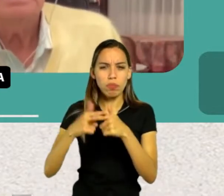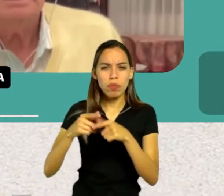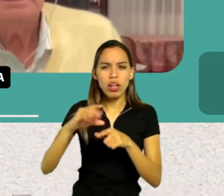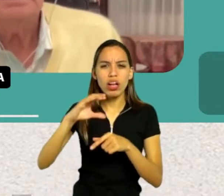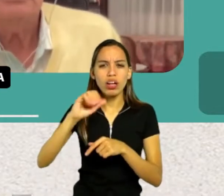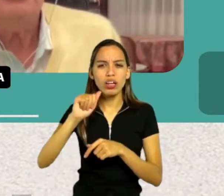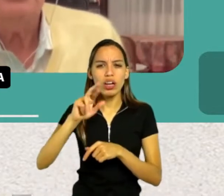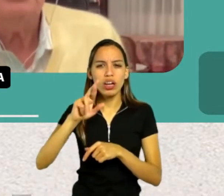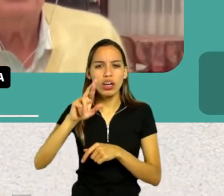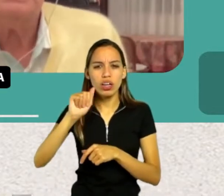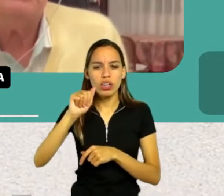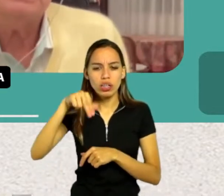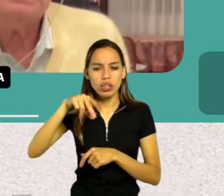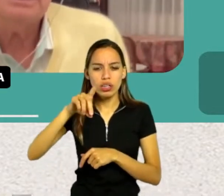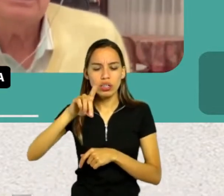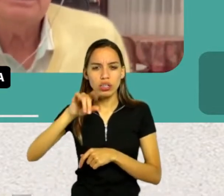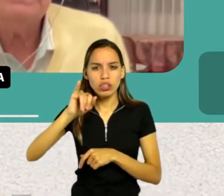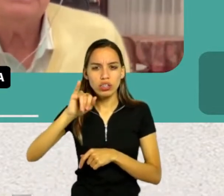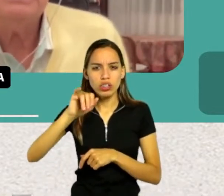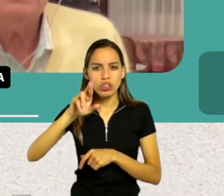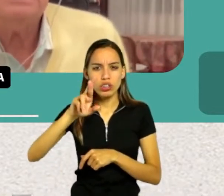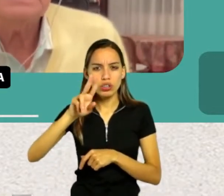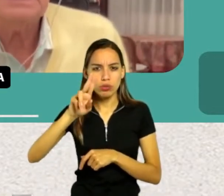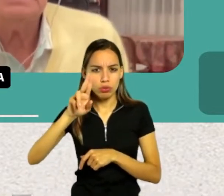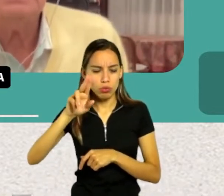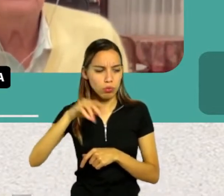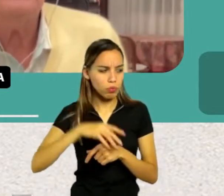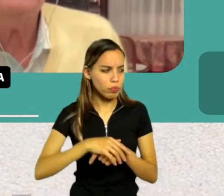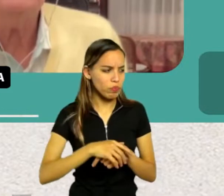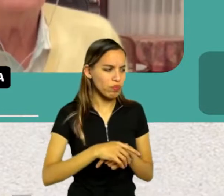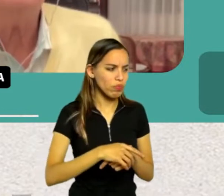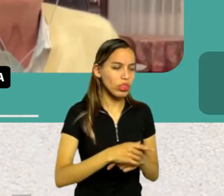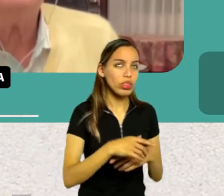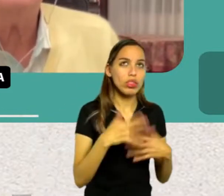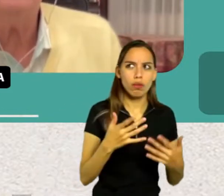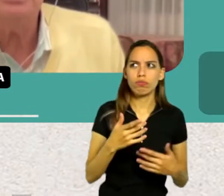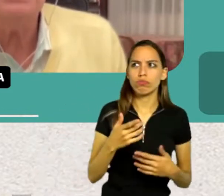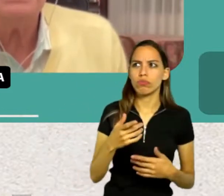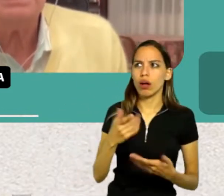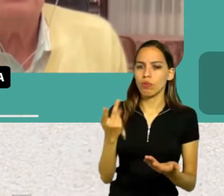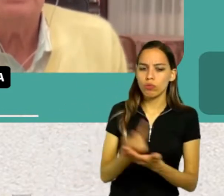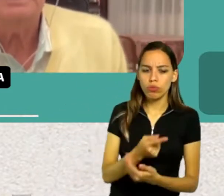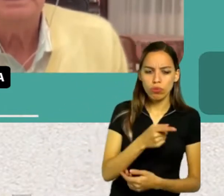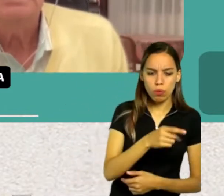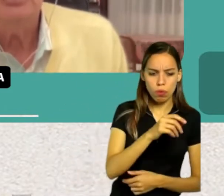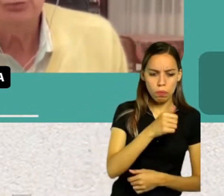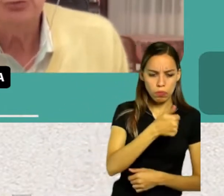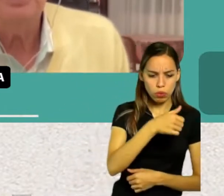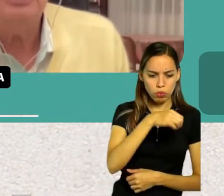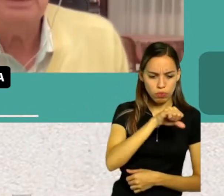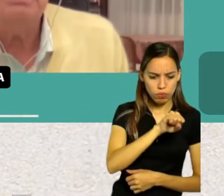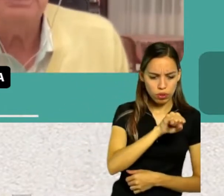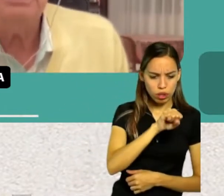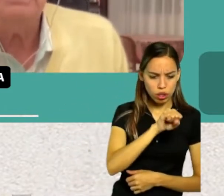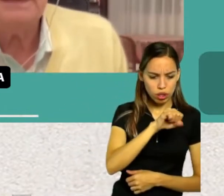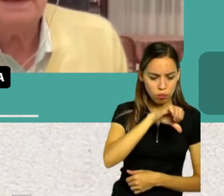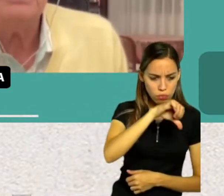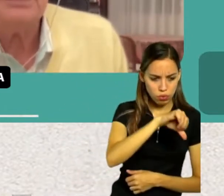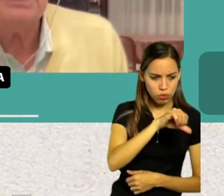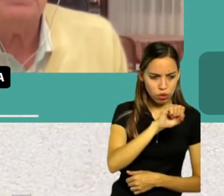né? Eu entrei em 89 e o massacre foi em 92, outubro de